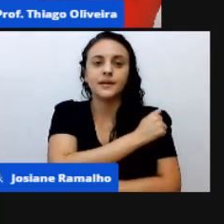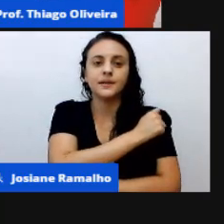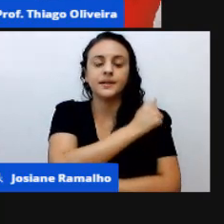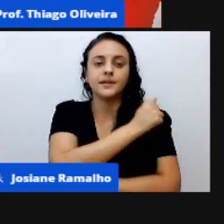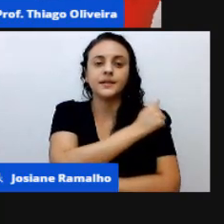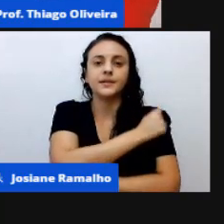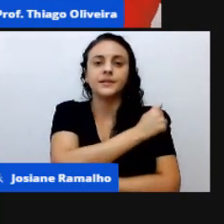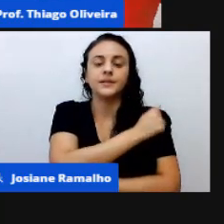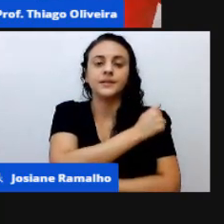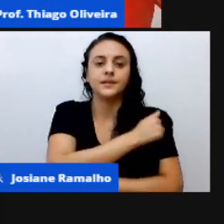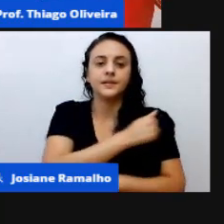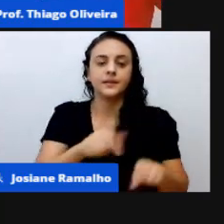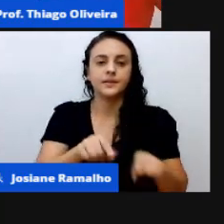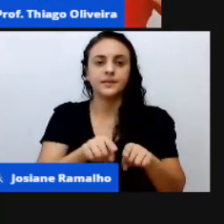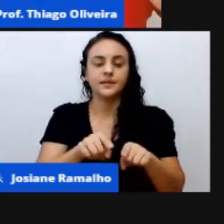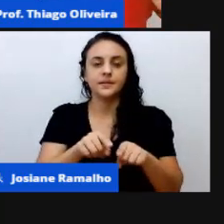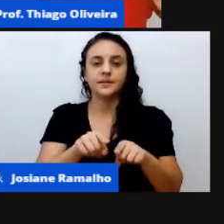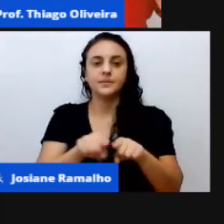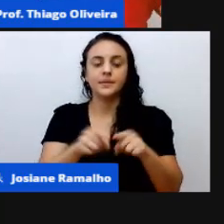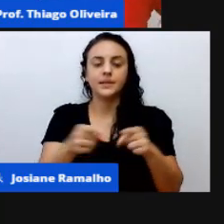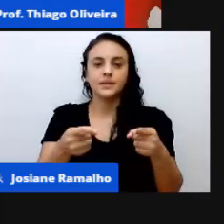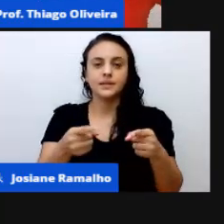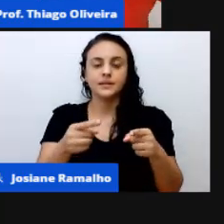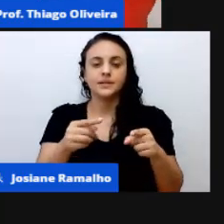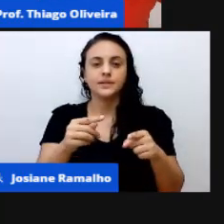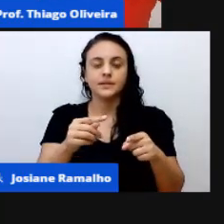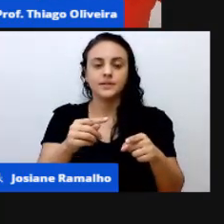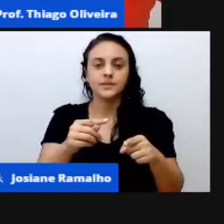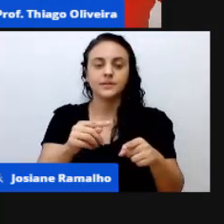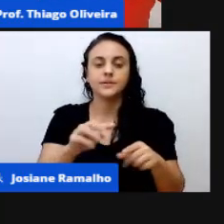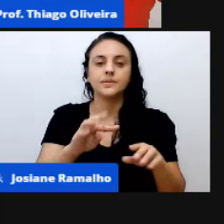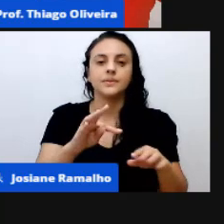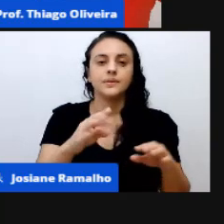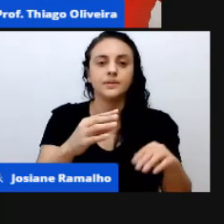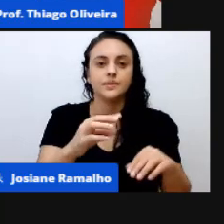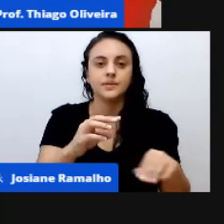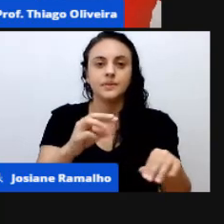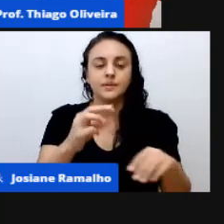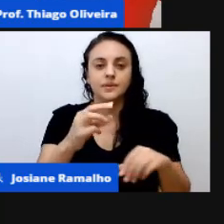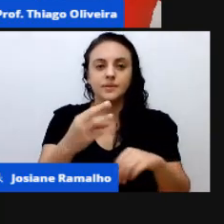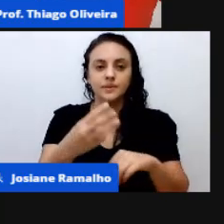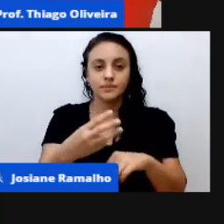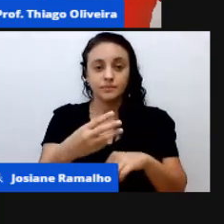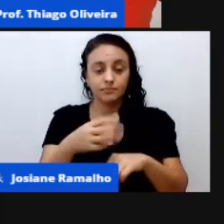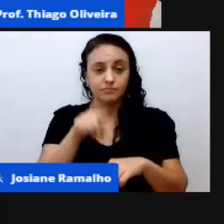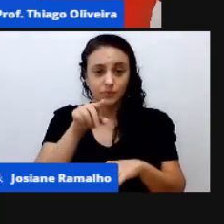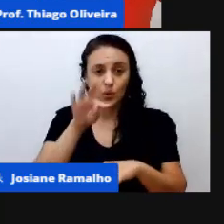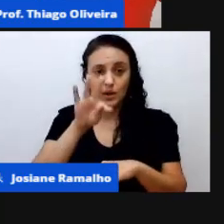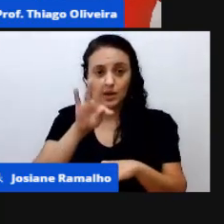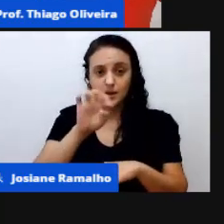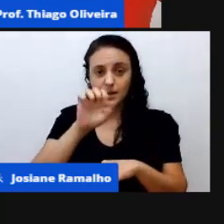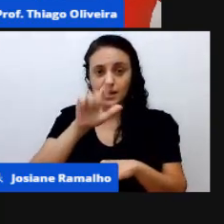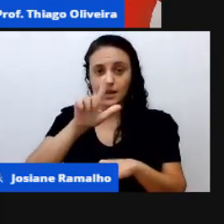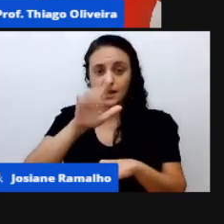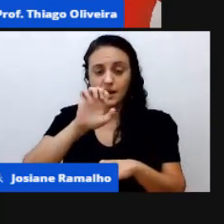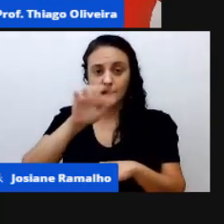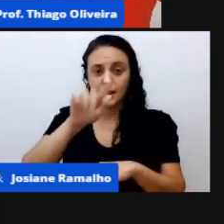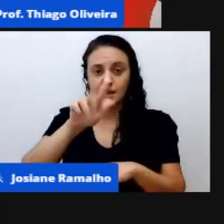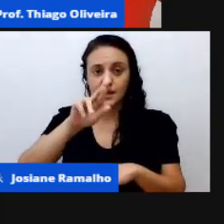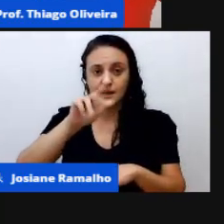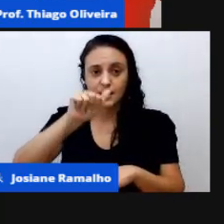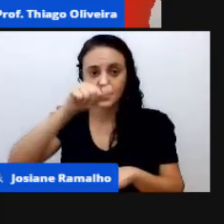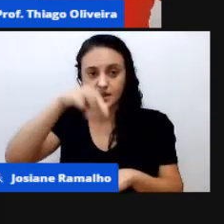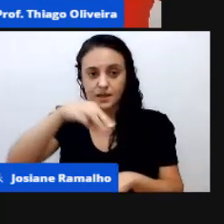Telegram, para essa aplicabilidade de aula, eu penso que ele é bem melhor, porque ele tem uma